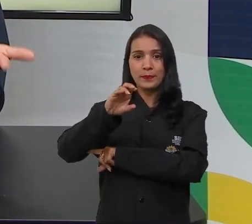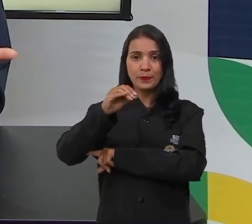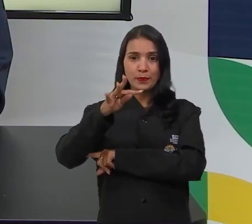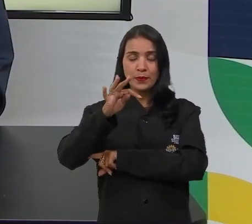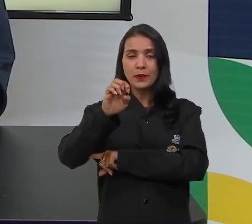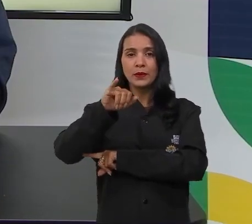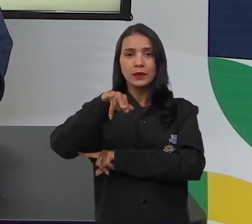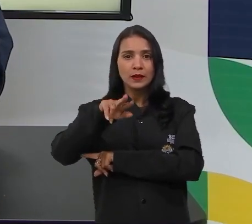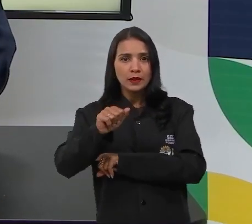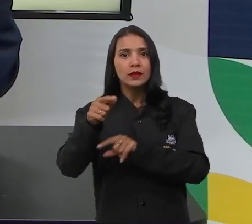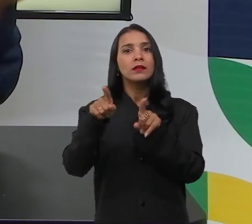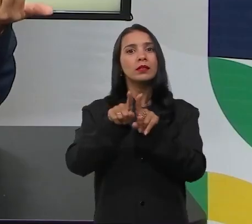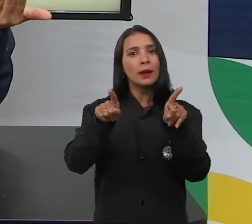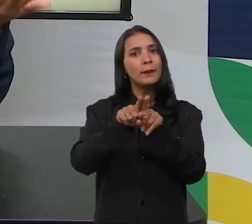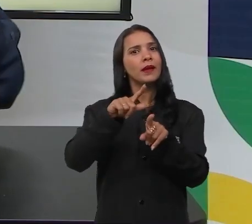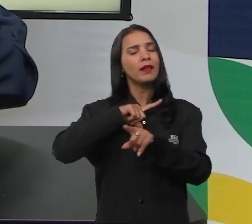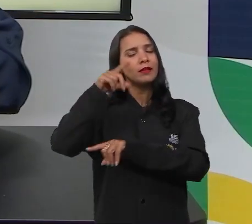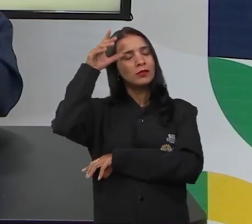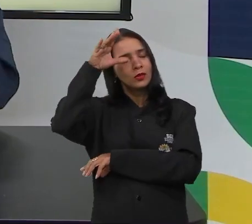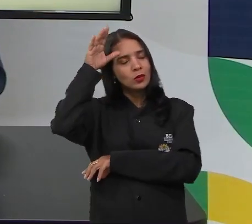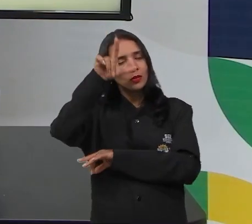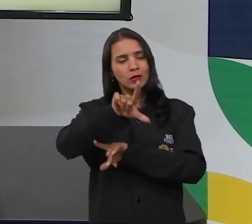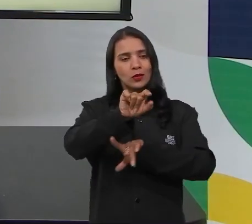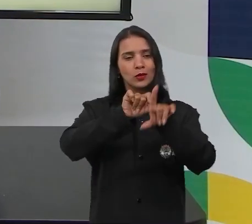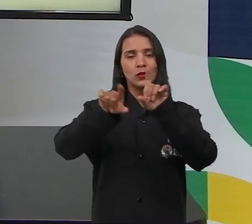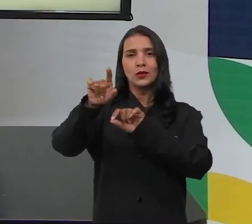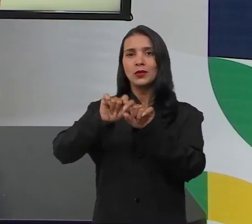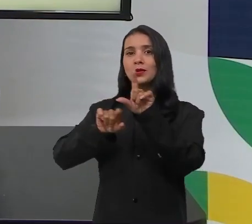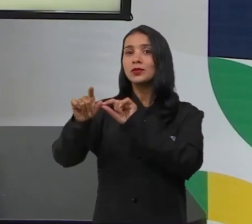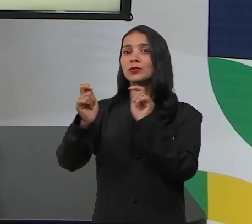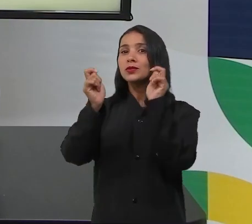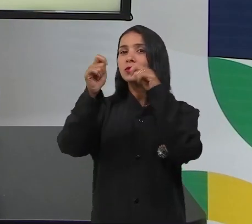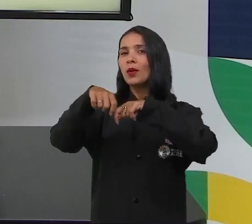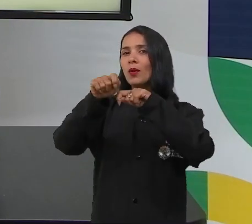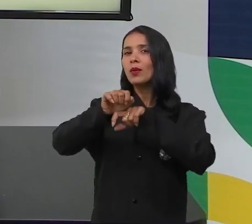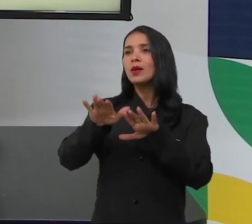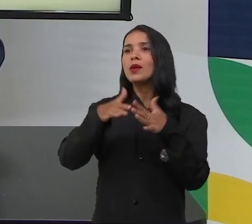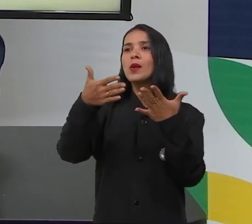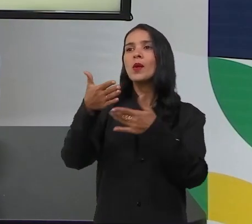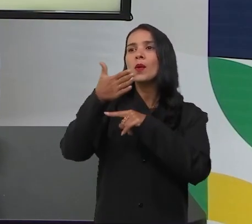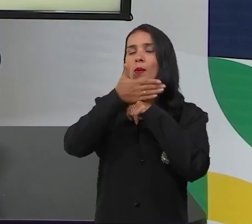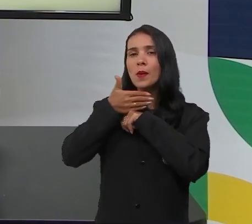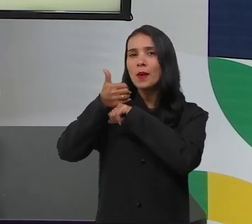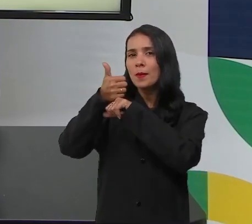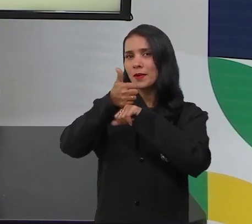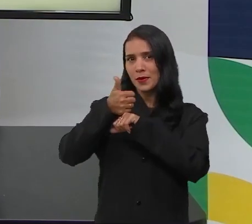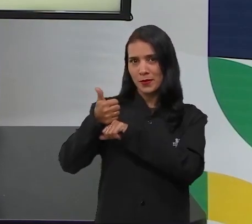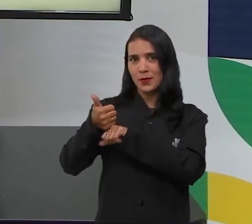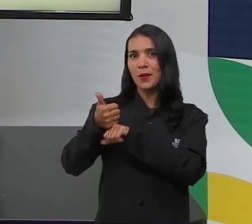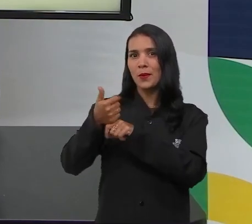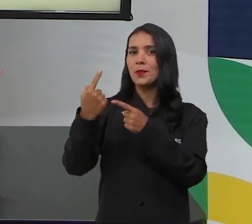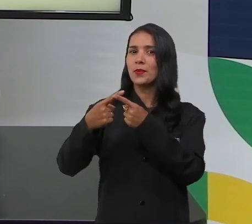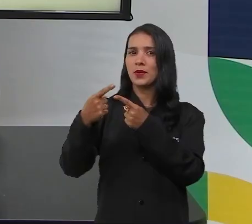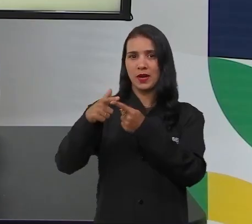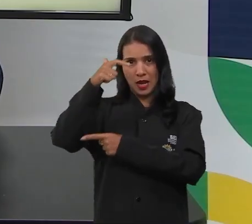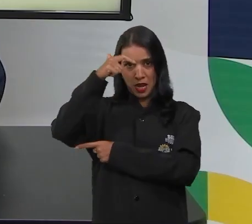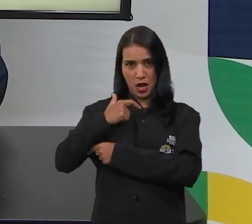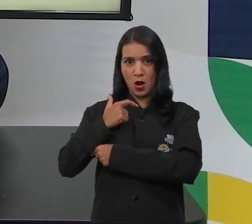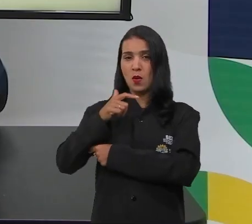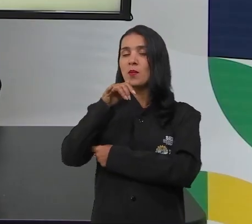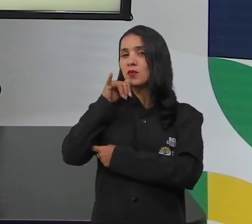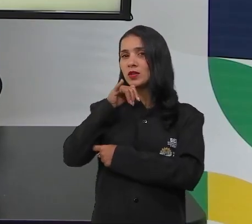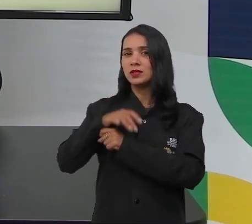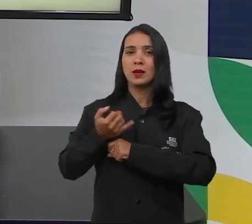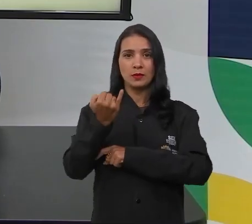essa conscientização de escolher, né, dentre as possibilidades, o que é um pouco melhor, né, do que outros. Pelo menos eu, quando eu vou comprar alguma